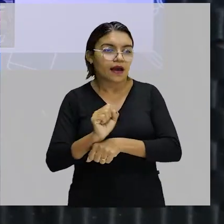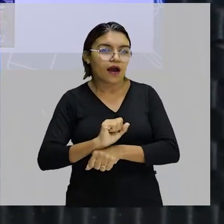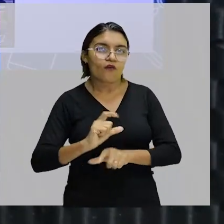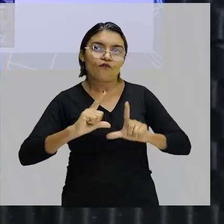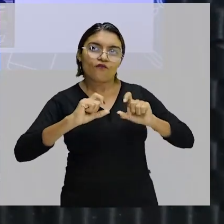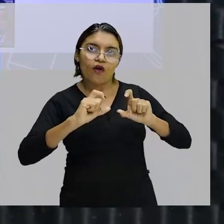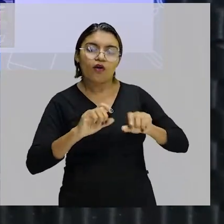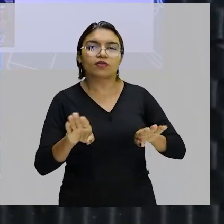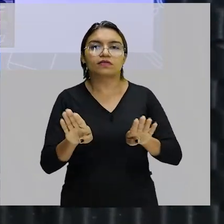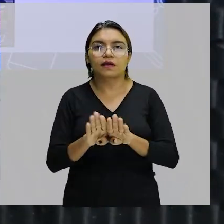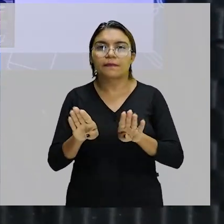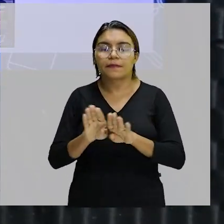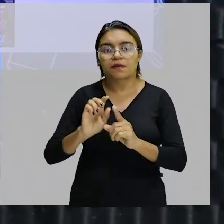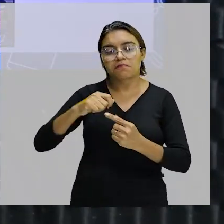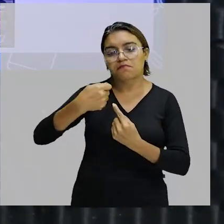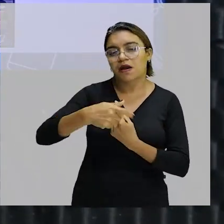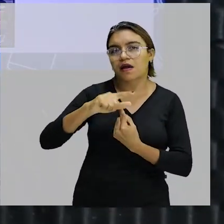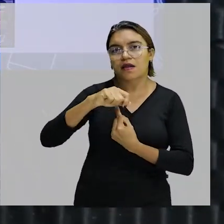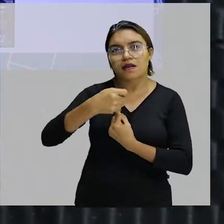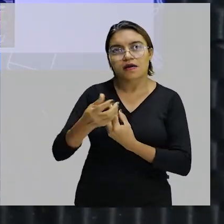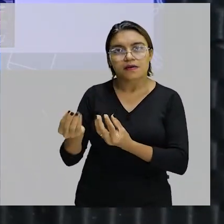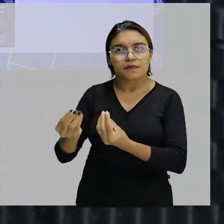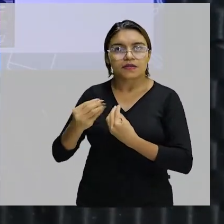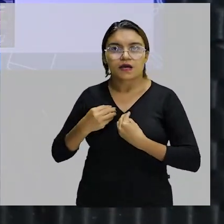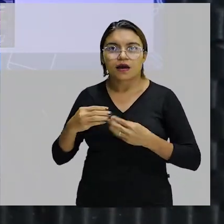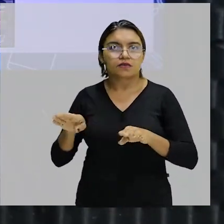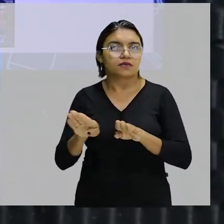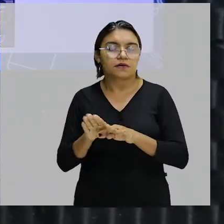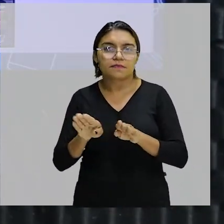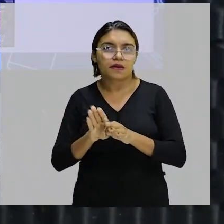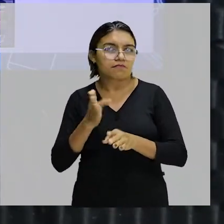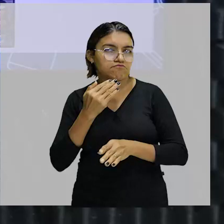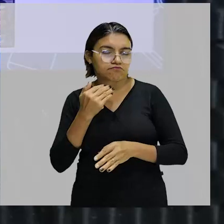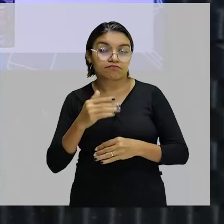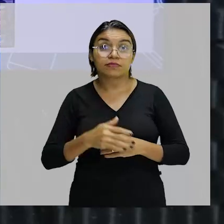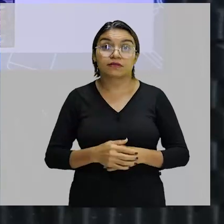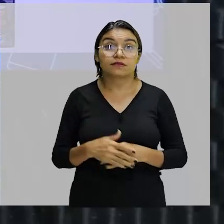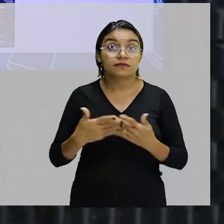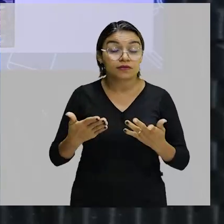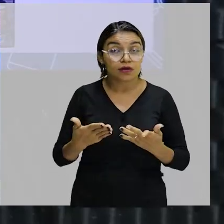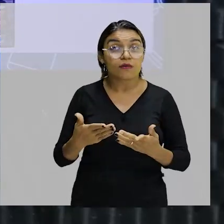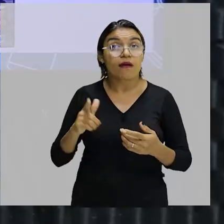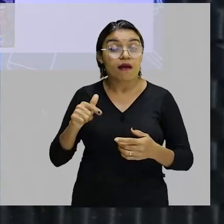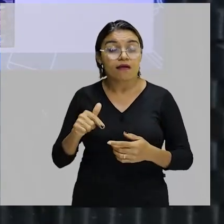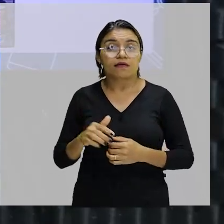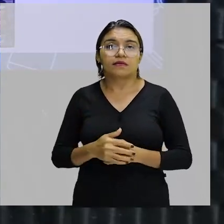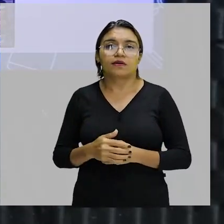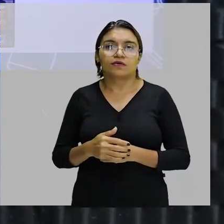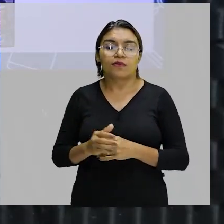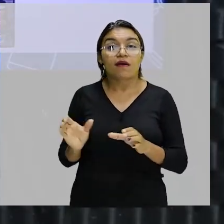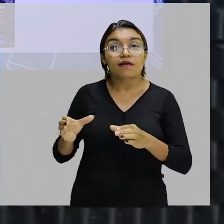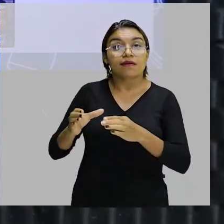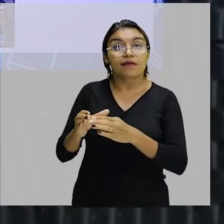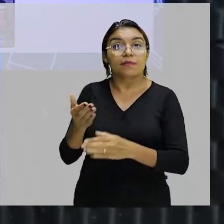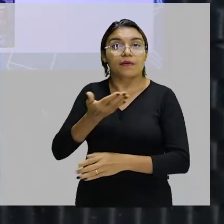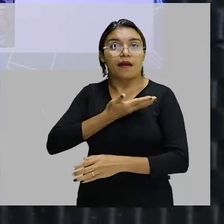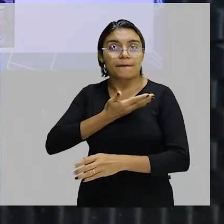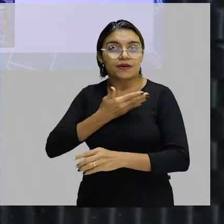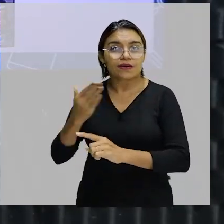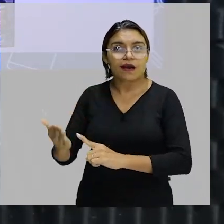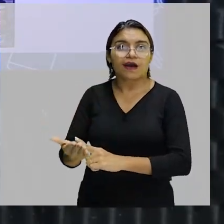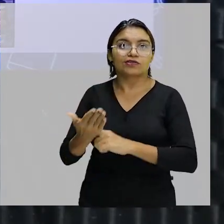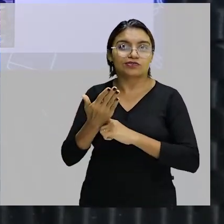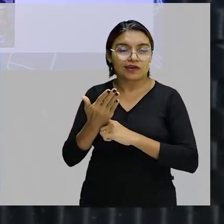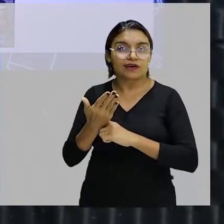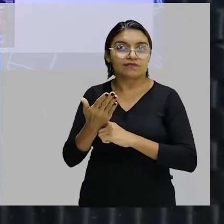tinha quem levava uma banana, um carbogel para eu comer. Então assim funcionava. Então a gente acabava o quê? Tendo